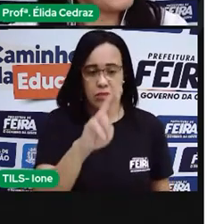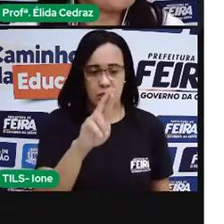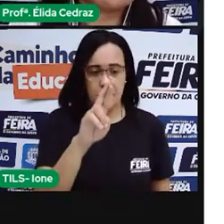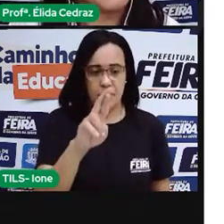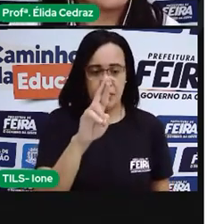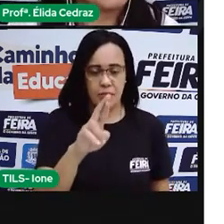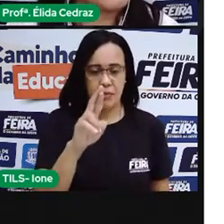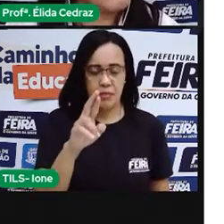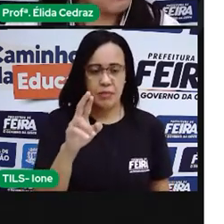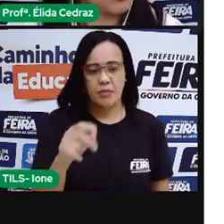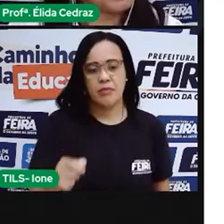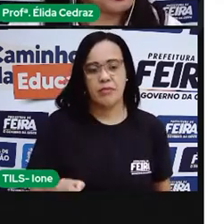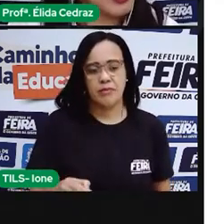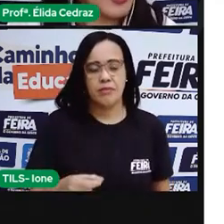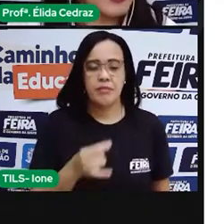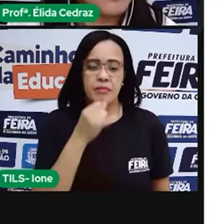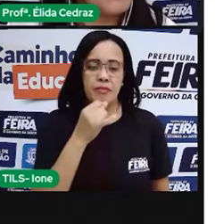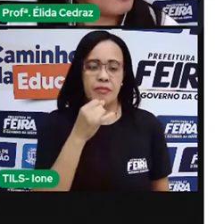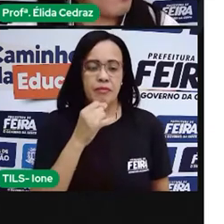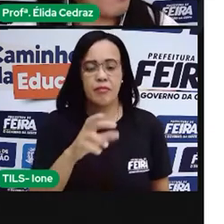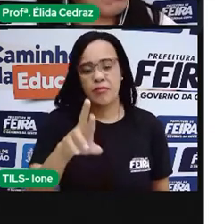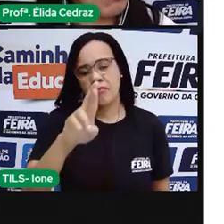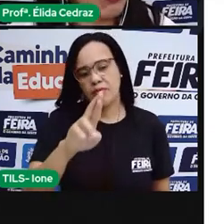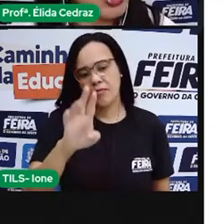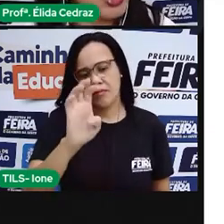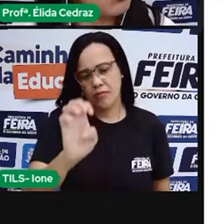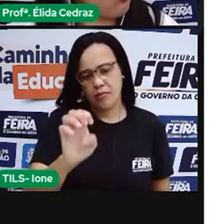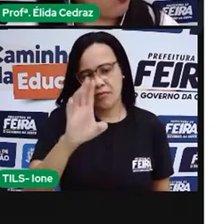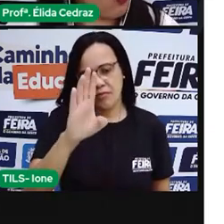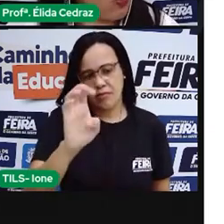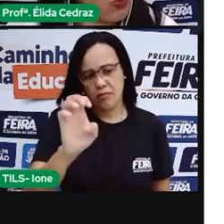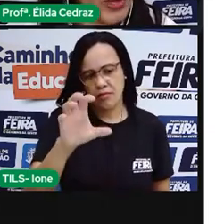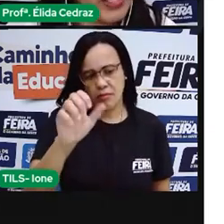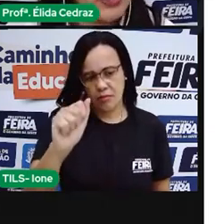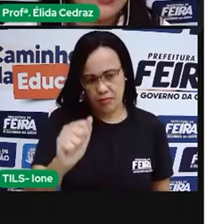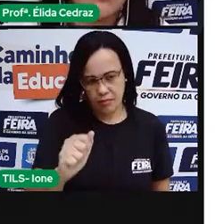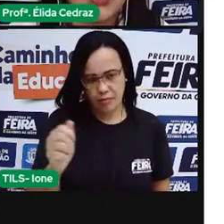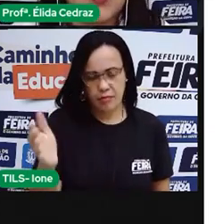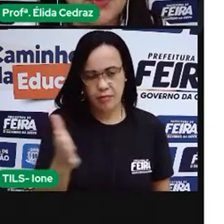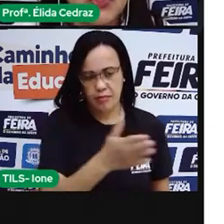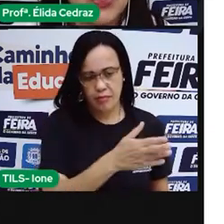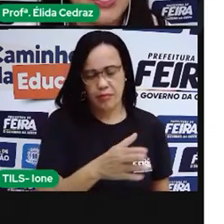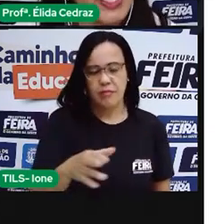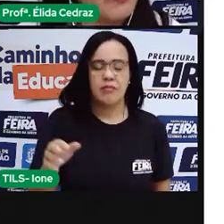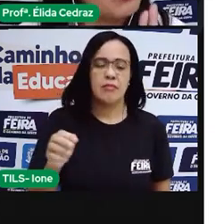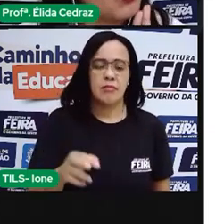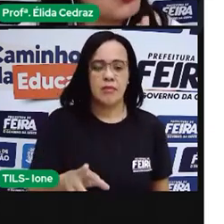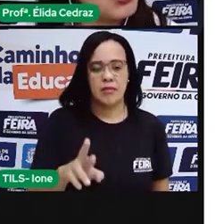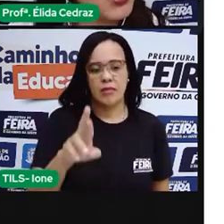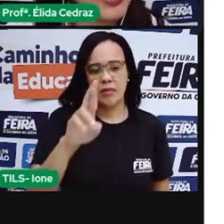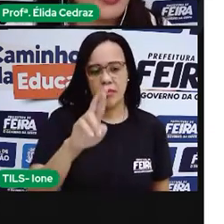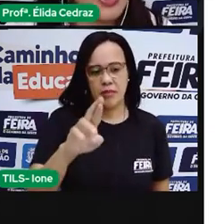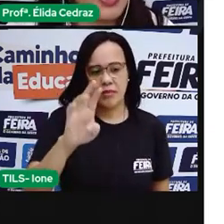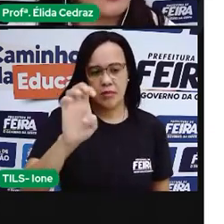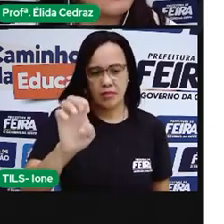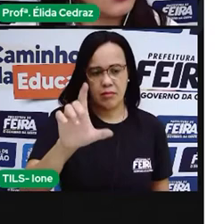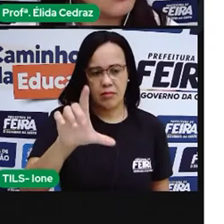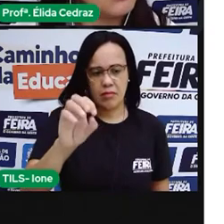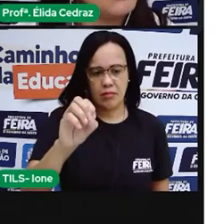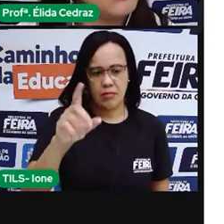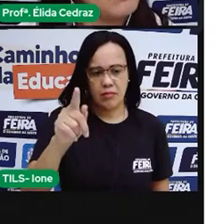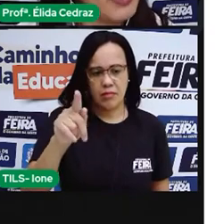em Rebeca, Rogério, relógio, rua, nós vamos usar os dois